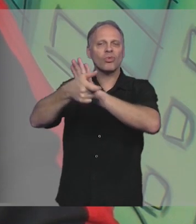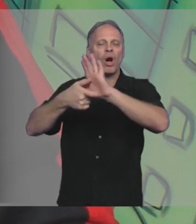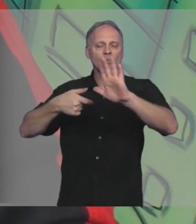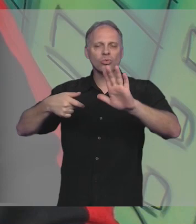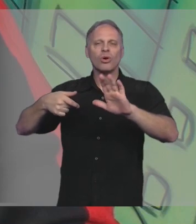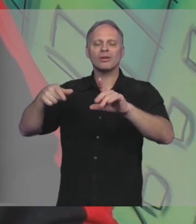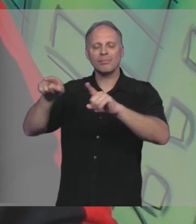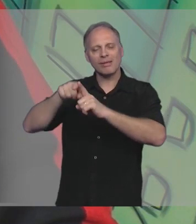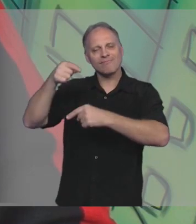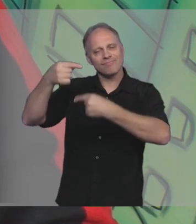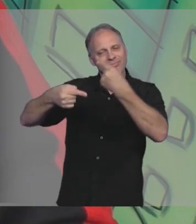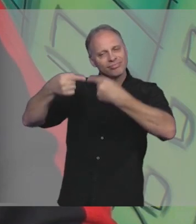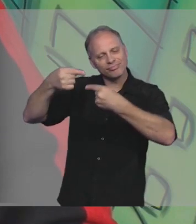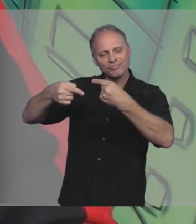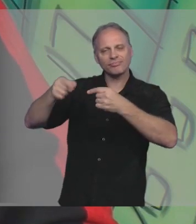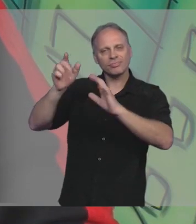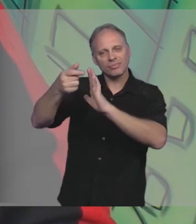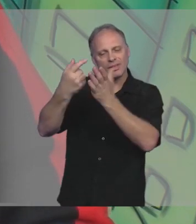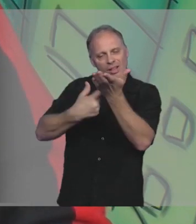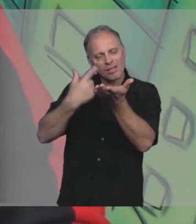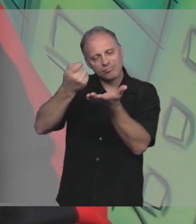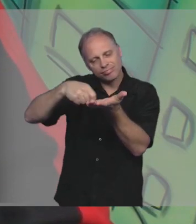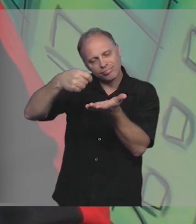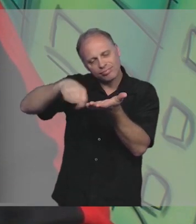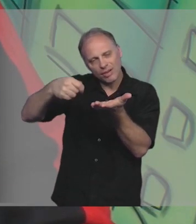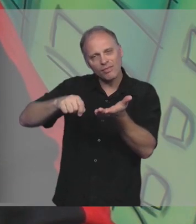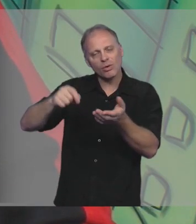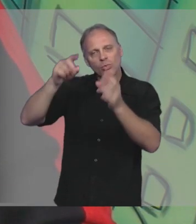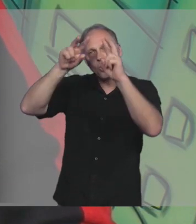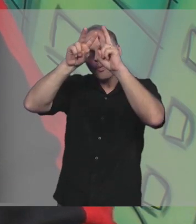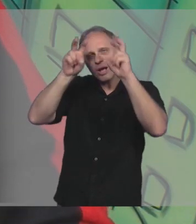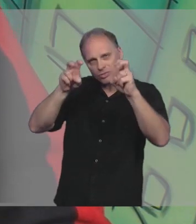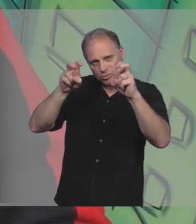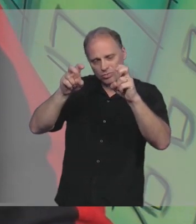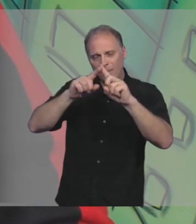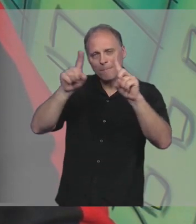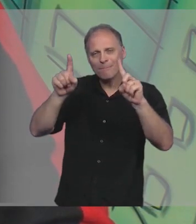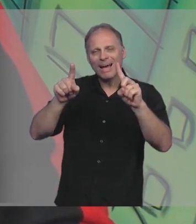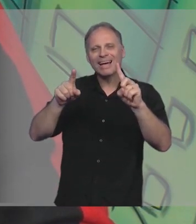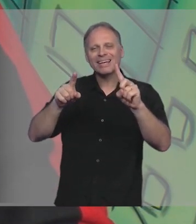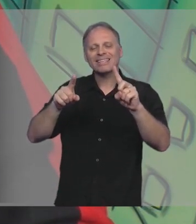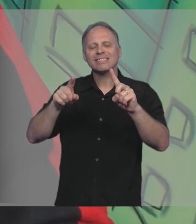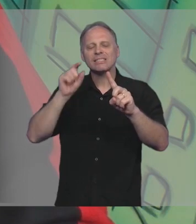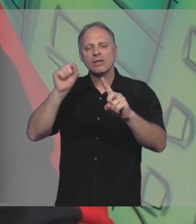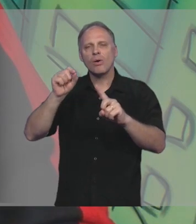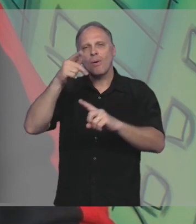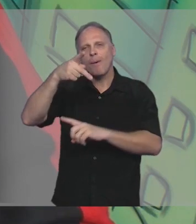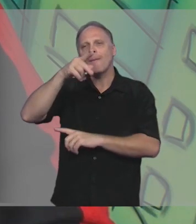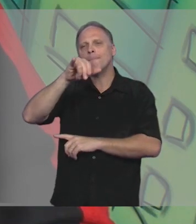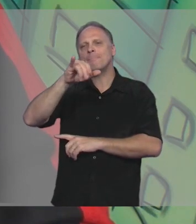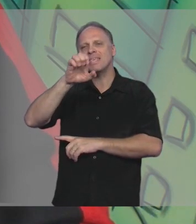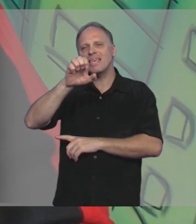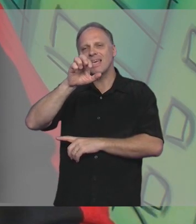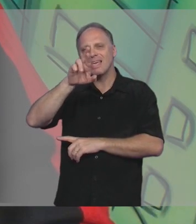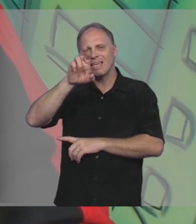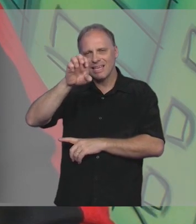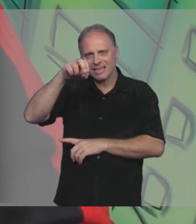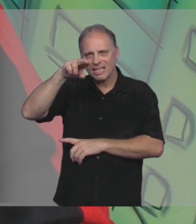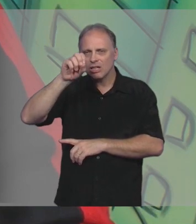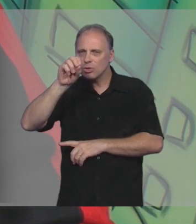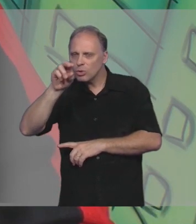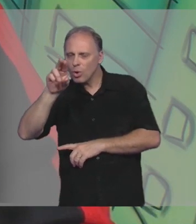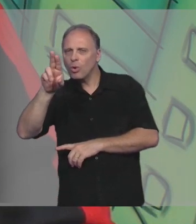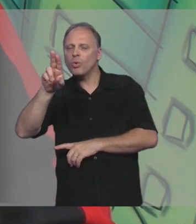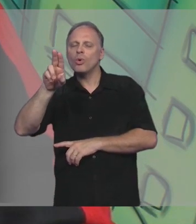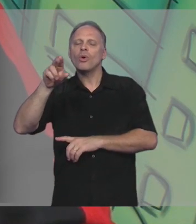que ele já escreveu um livro, vários livros, bastante tempo sobre esse assunto, mas justamente o Pierre Renaud propôs que